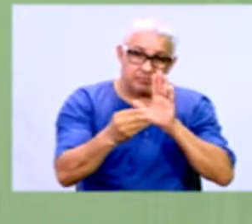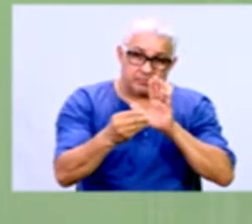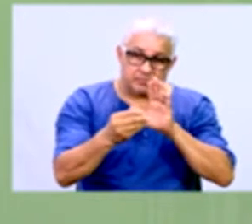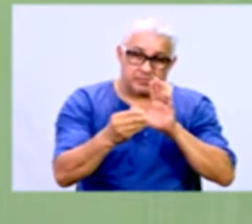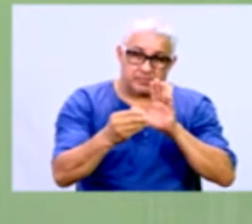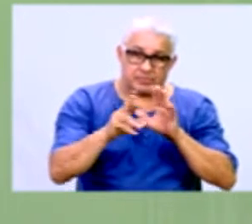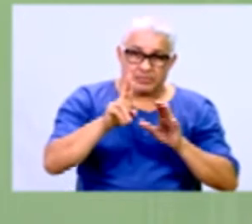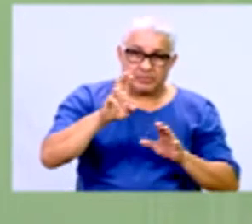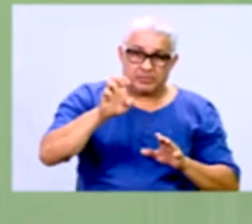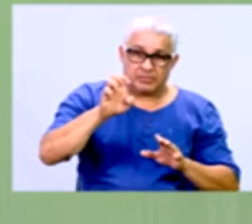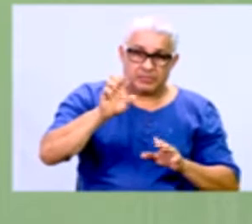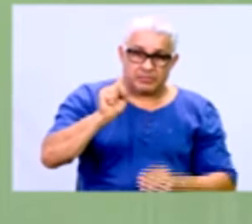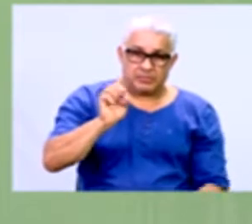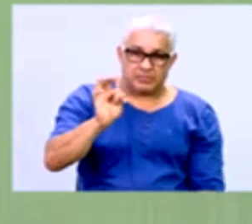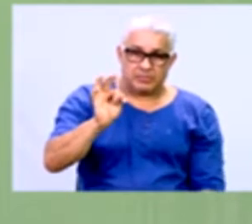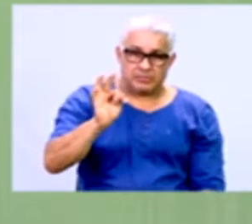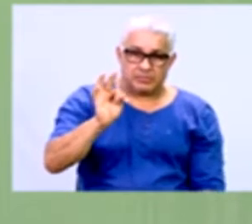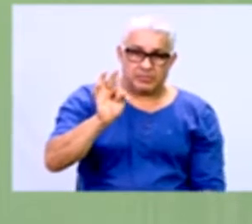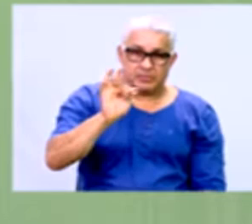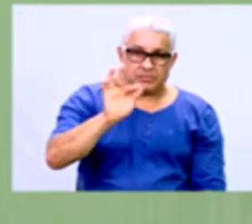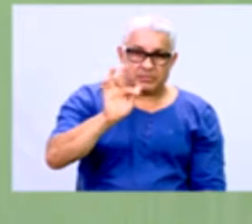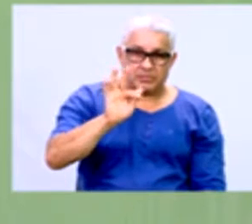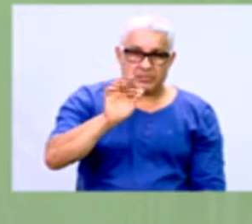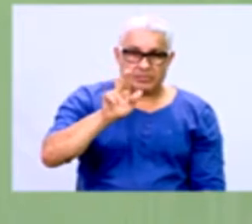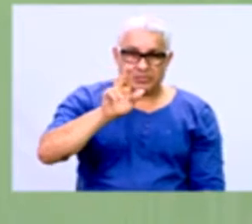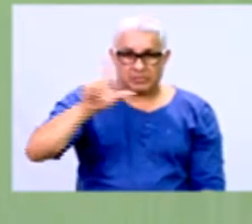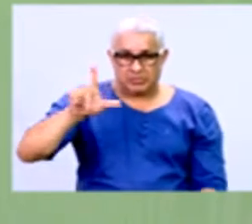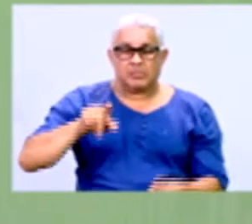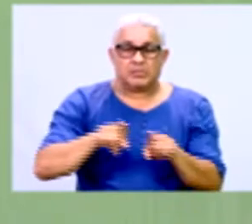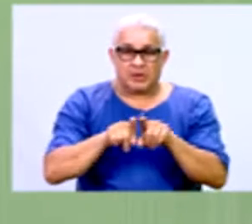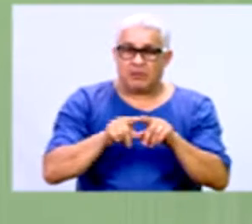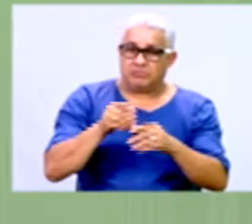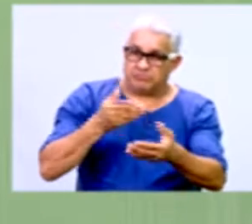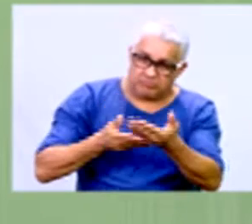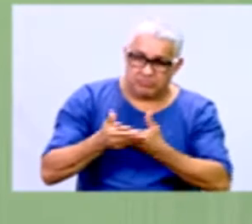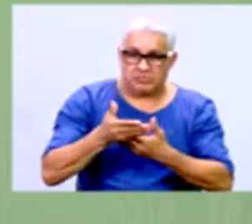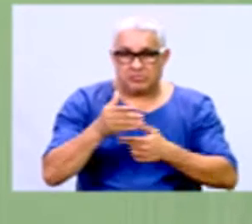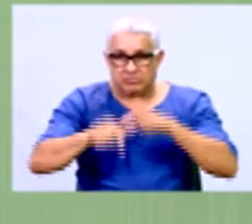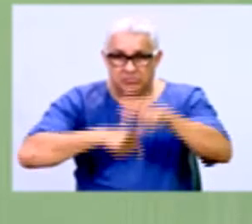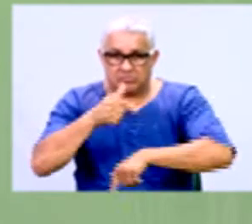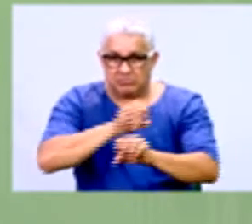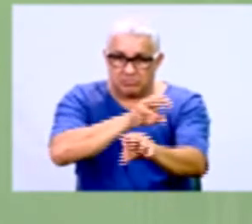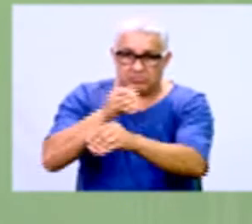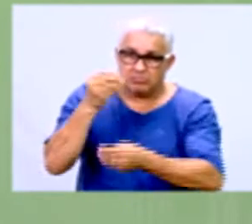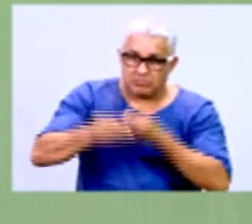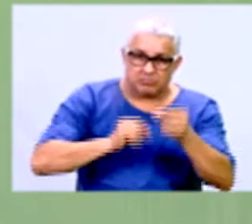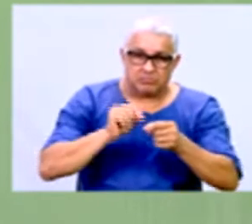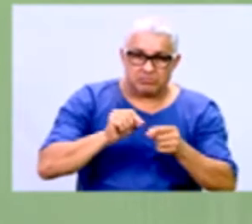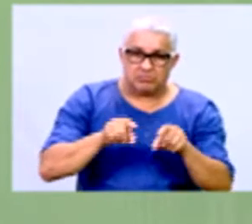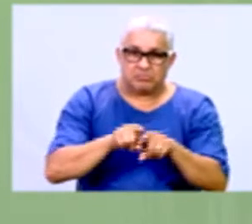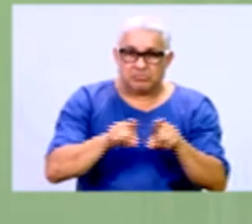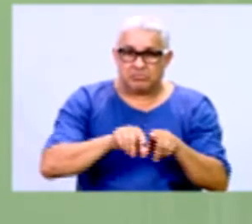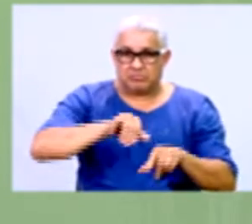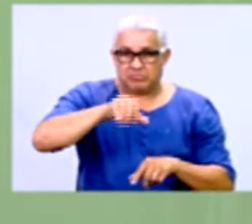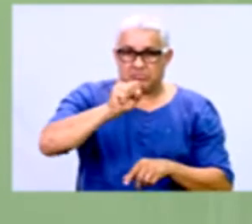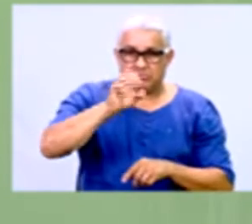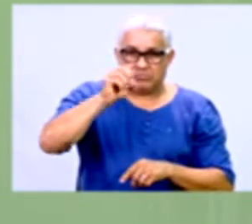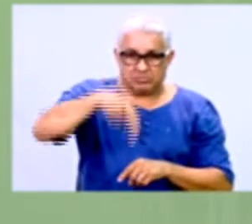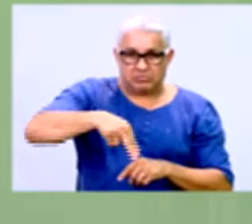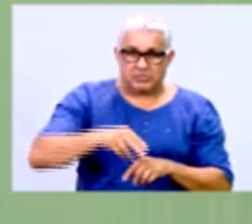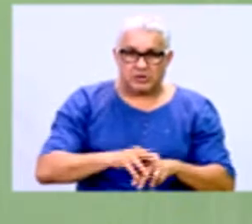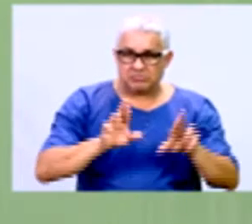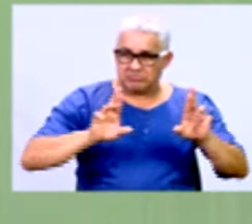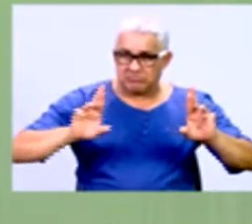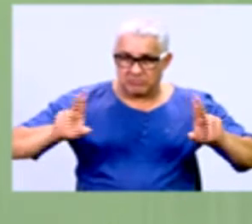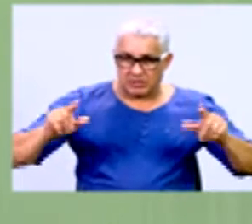RESTful, esse padrão aqui que a gente vai trabalhar. A gente vai conhecer a estrutura do JSON e distinguir, né, a